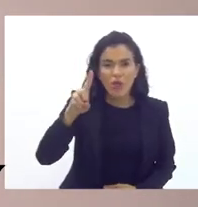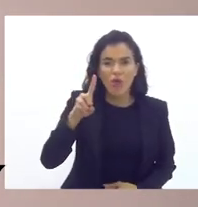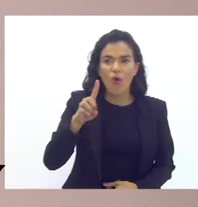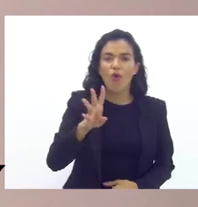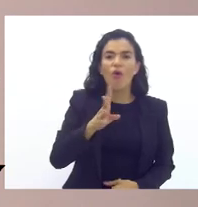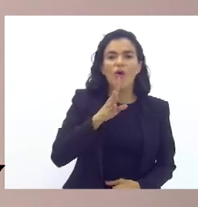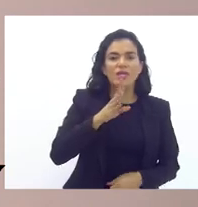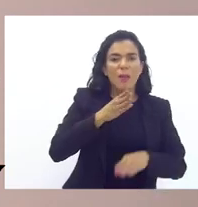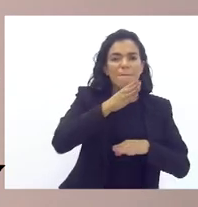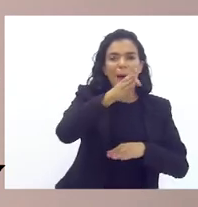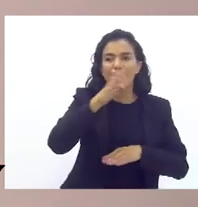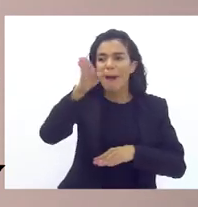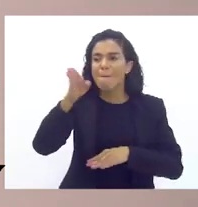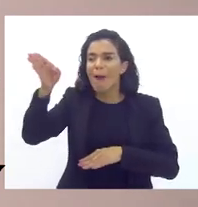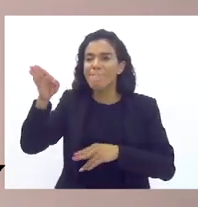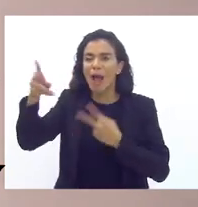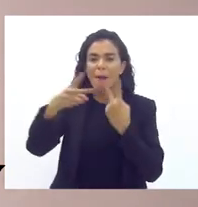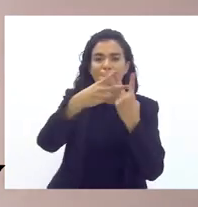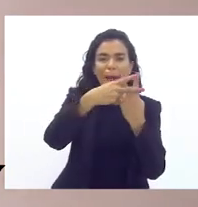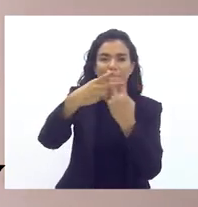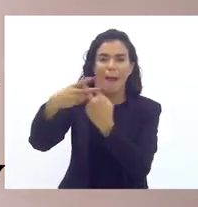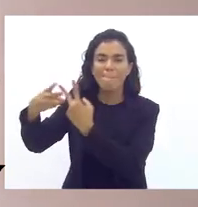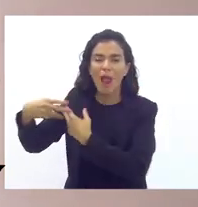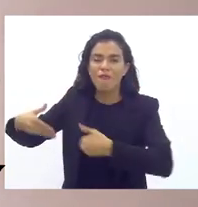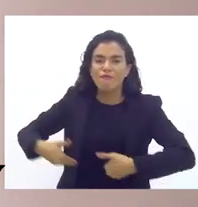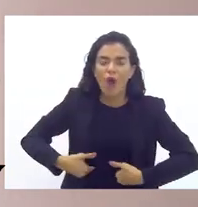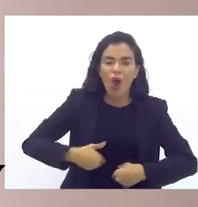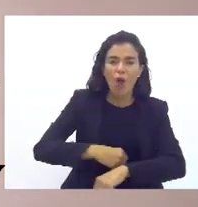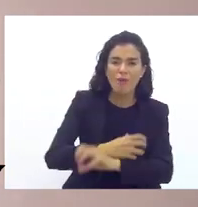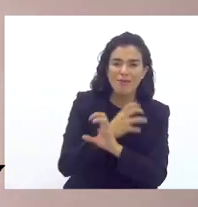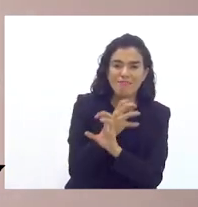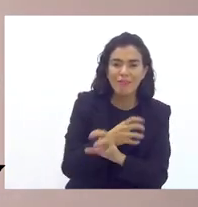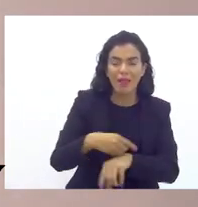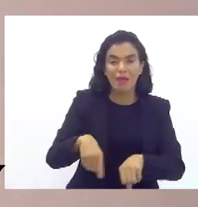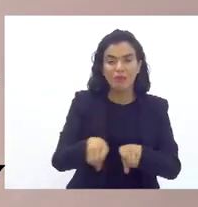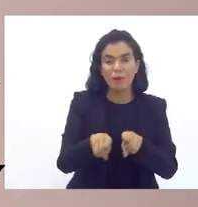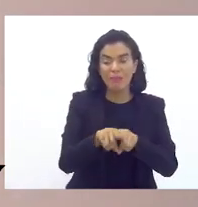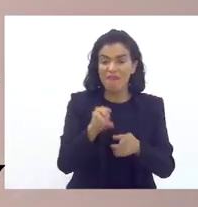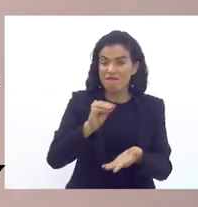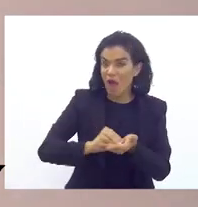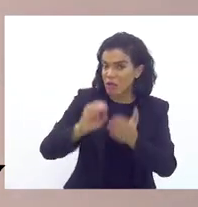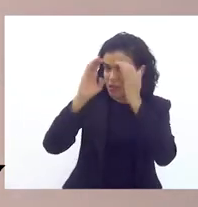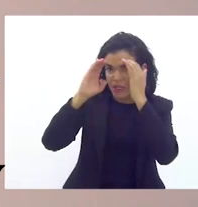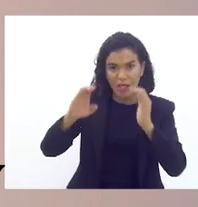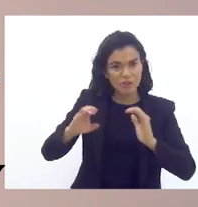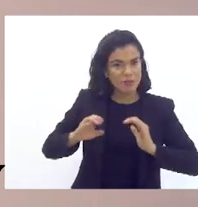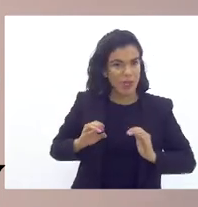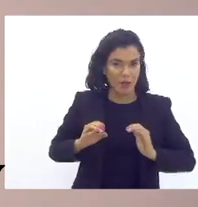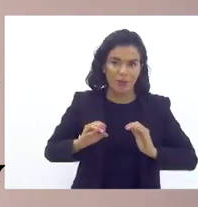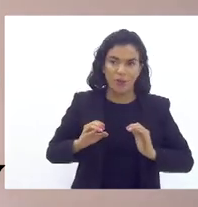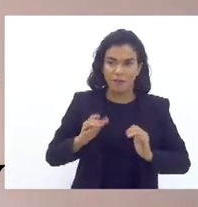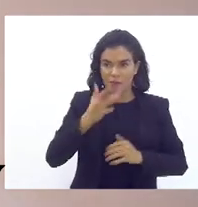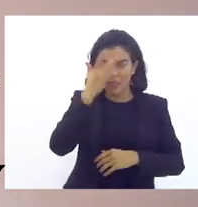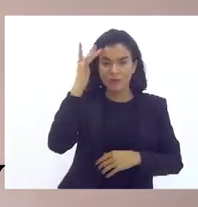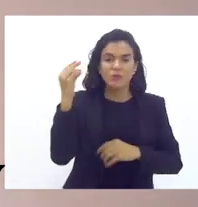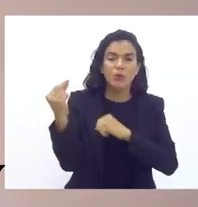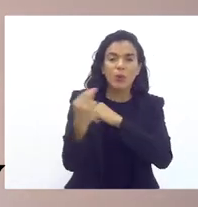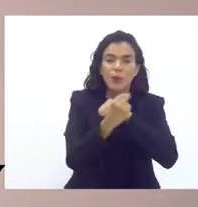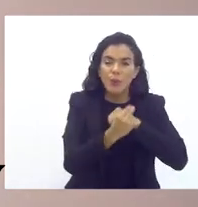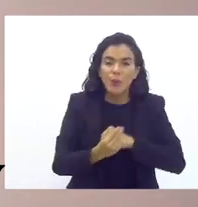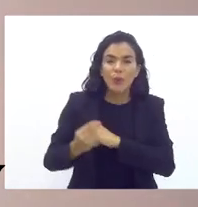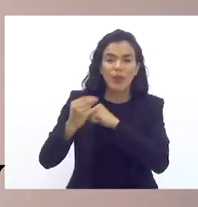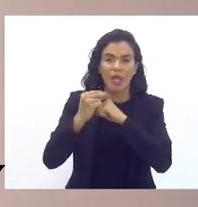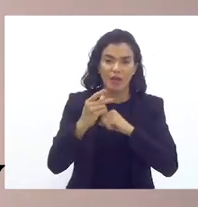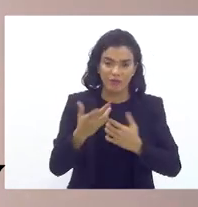presídios diferentes Vivendo em insalubridade fome de respeito também da do pessoal que cuidava de nós ali